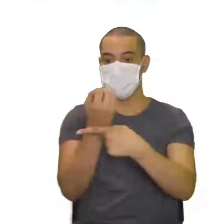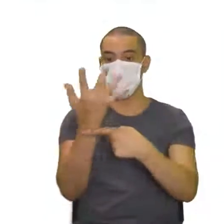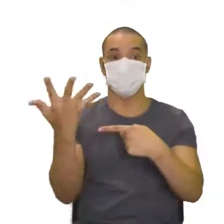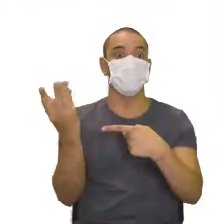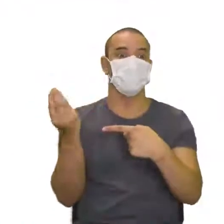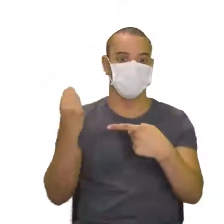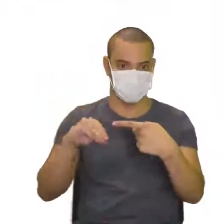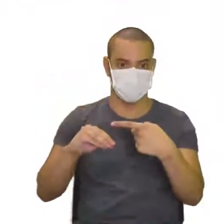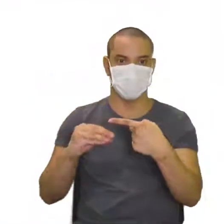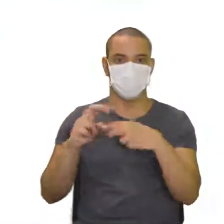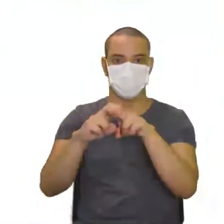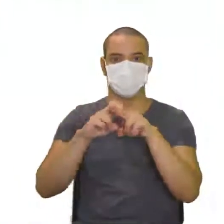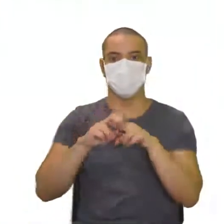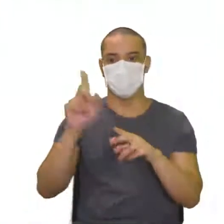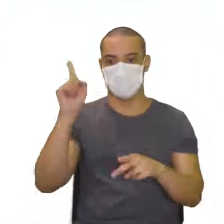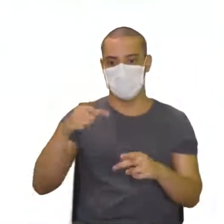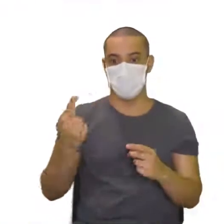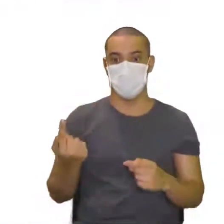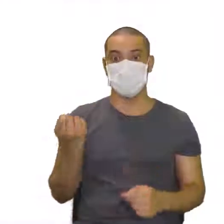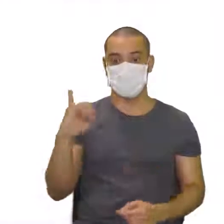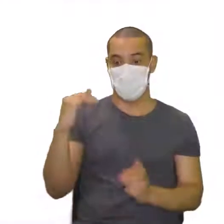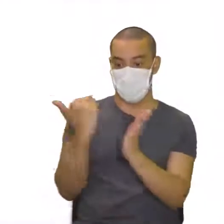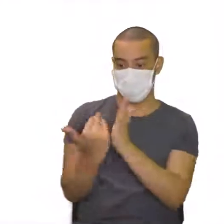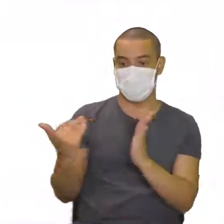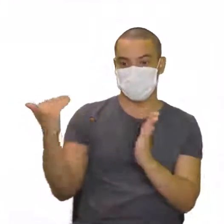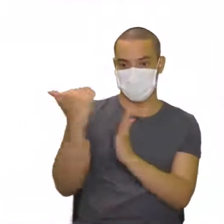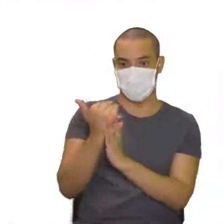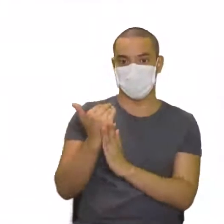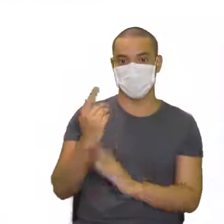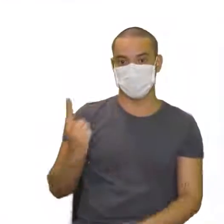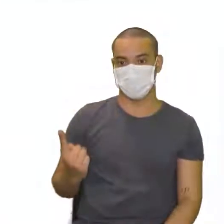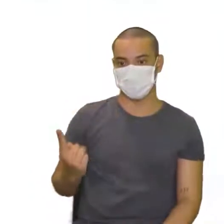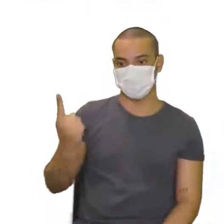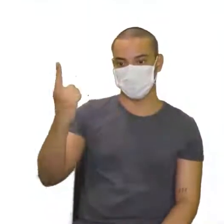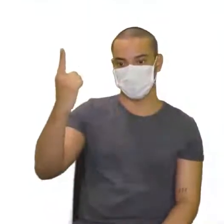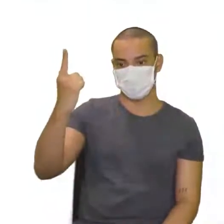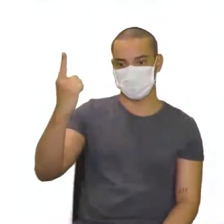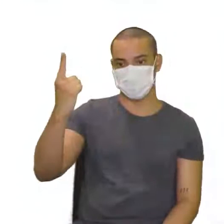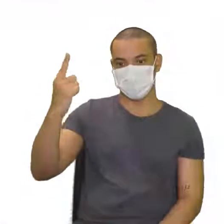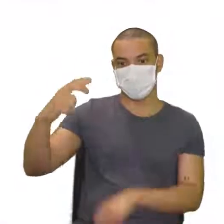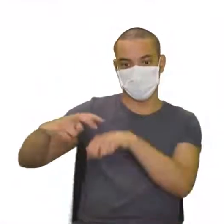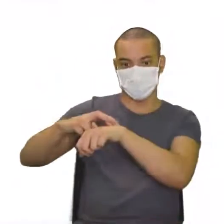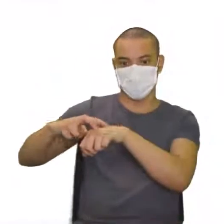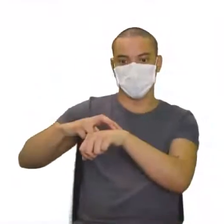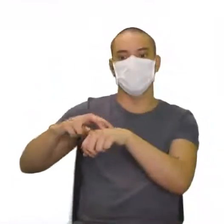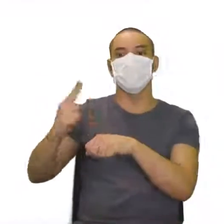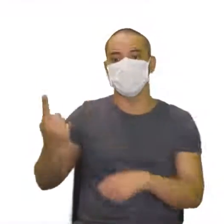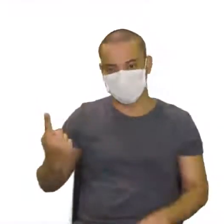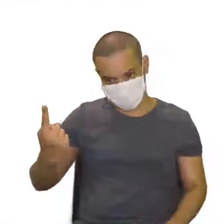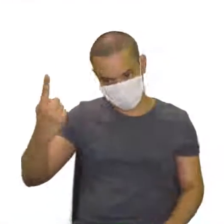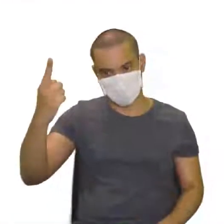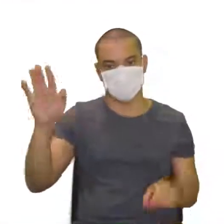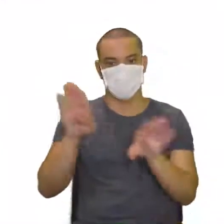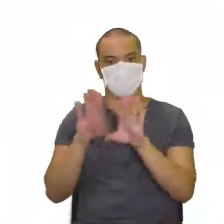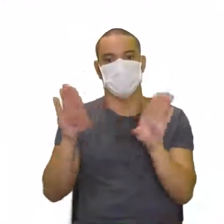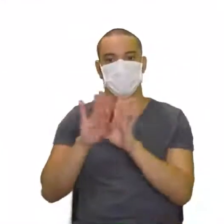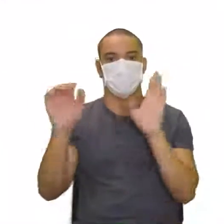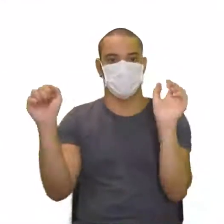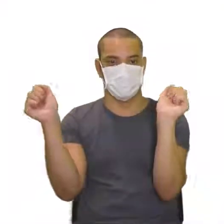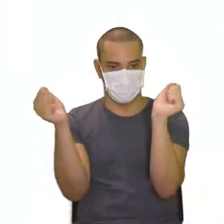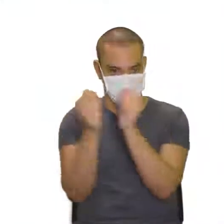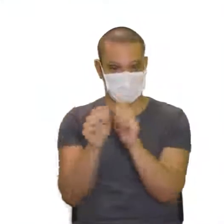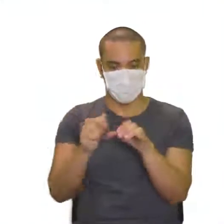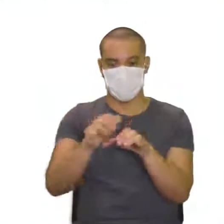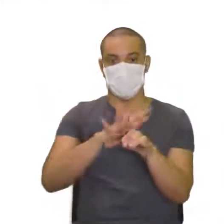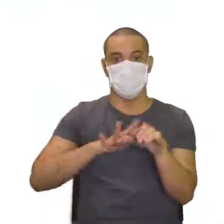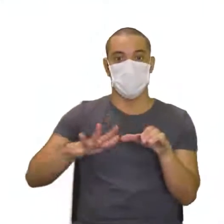ao campo. Ou seja, se eu aumentar a corrente, olha ali a setinha verde, eu vou estar aumentando esse campo